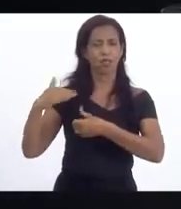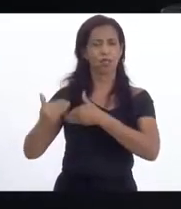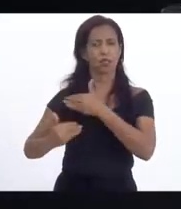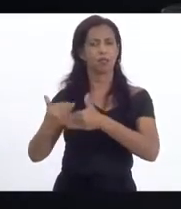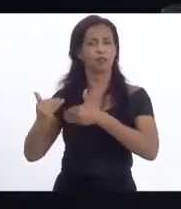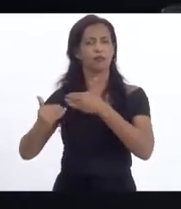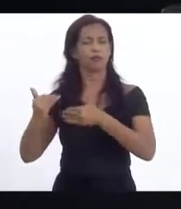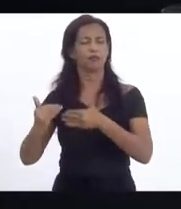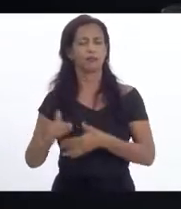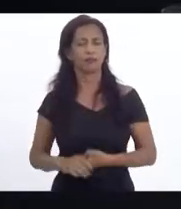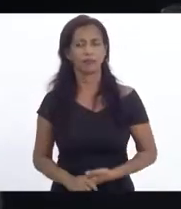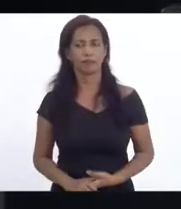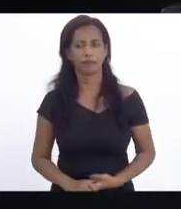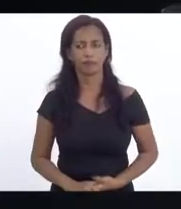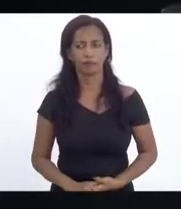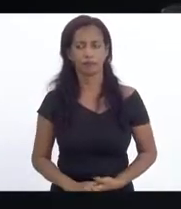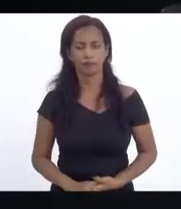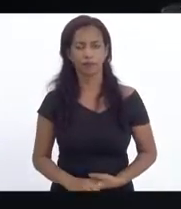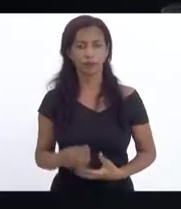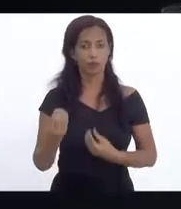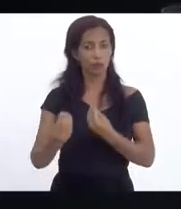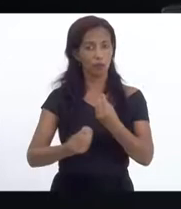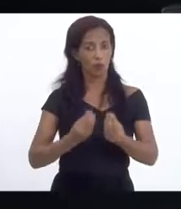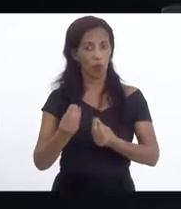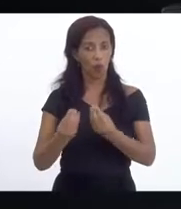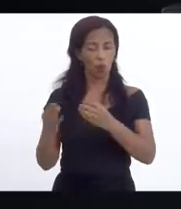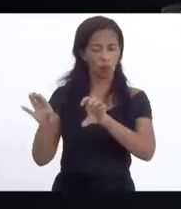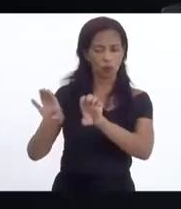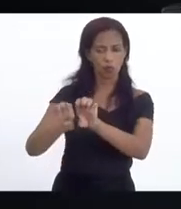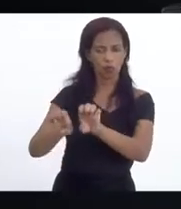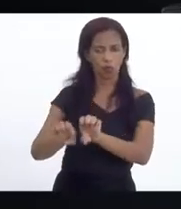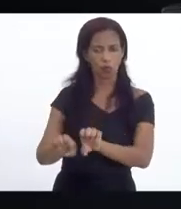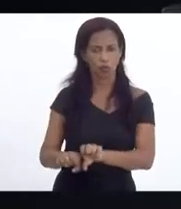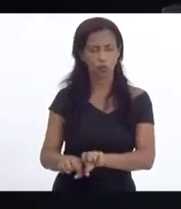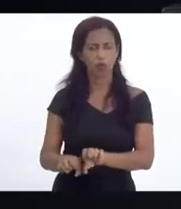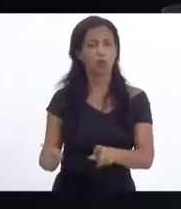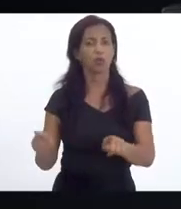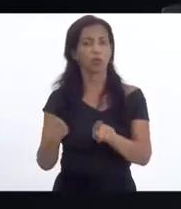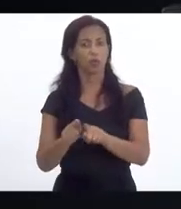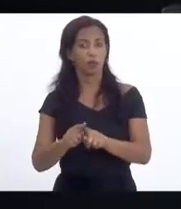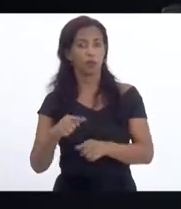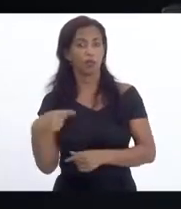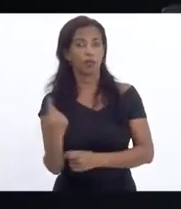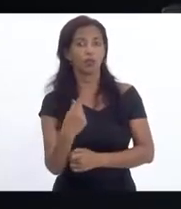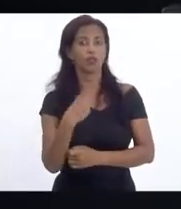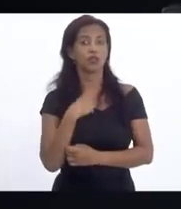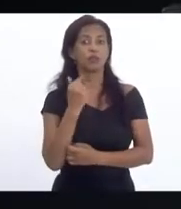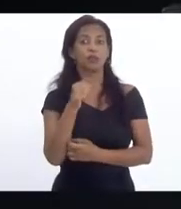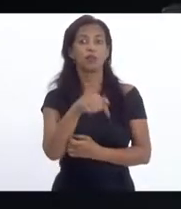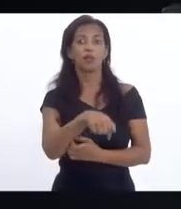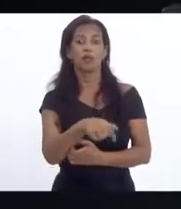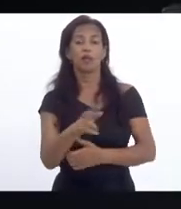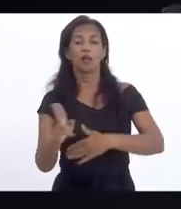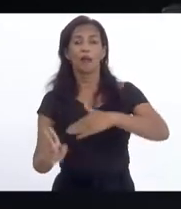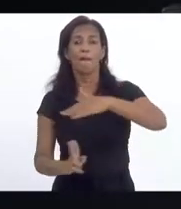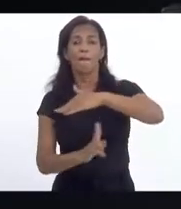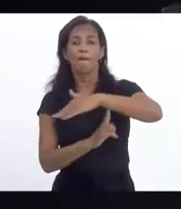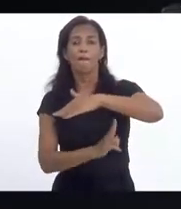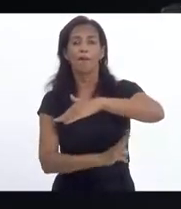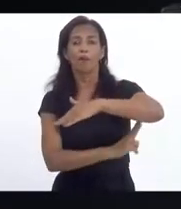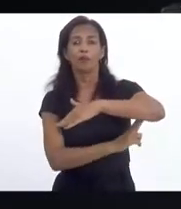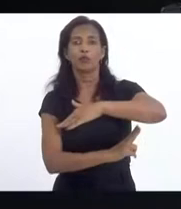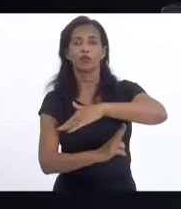desenvolvimento. Como questão estruturante, também nós temos aqui a ponte da